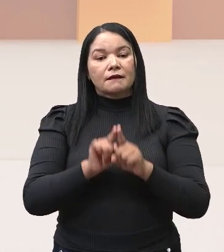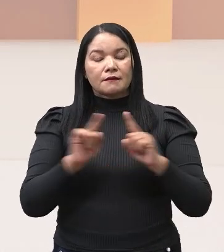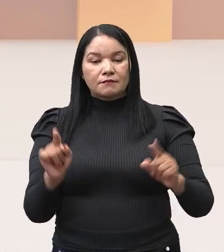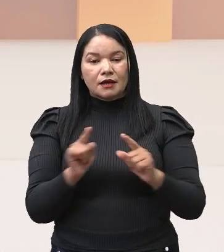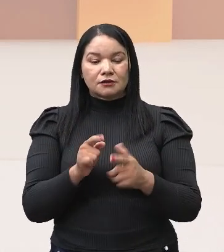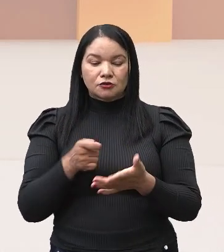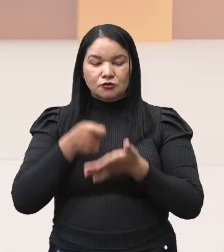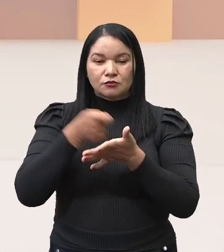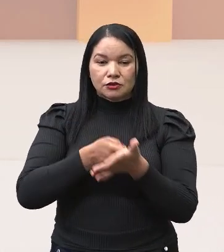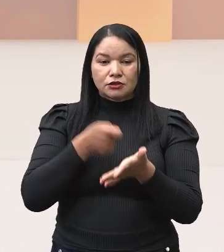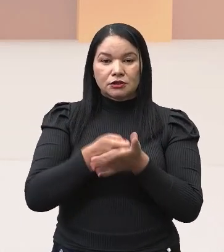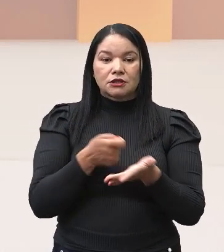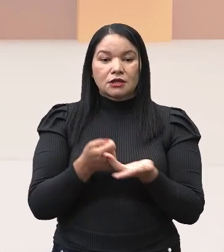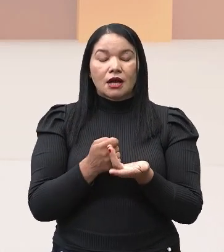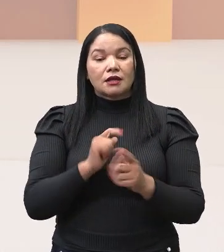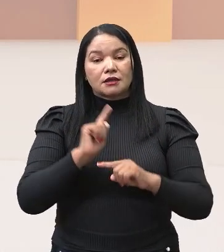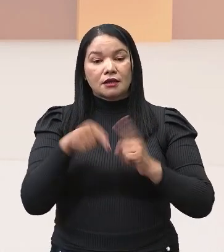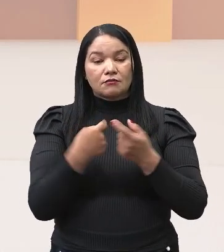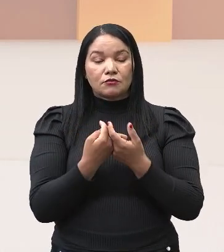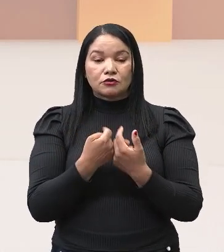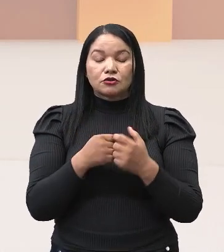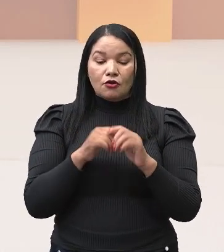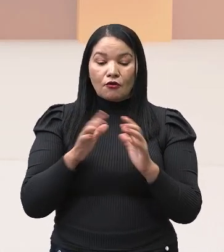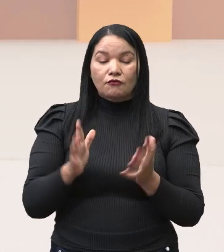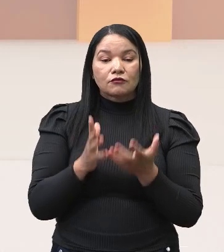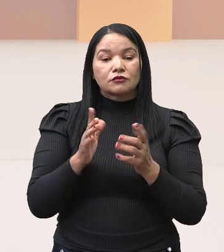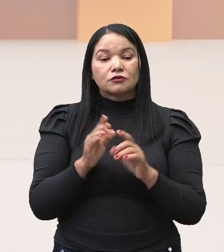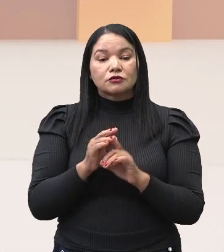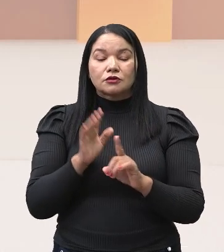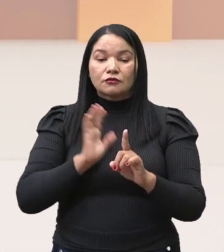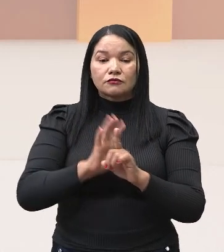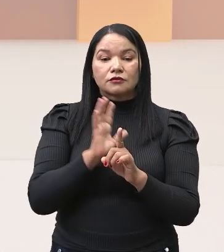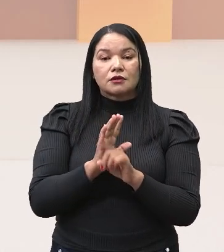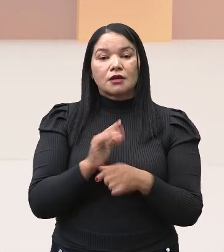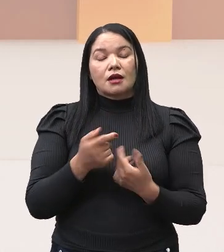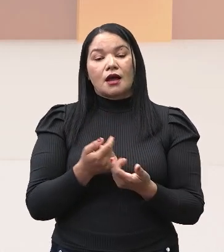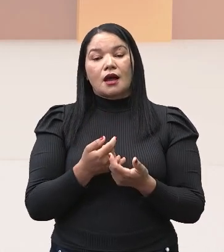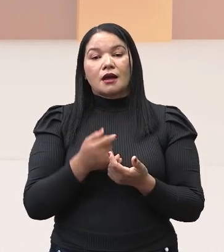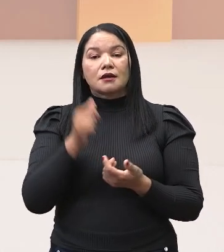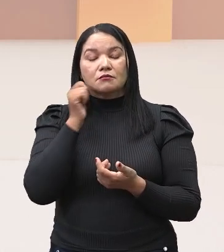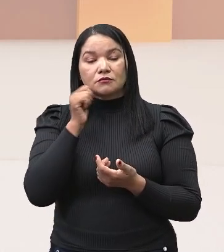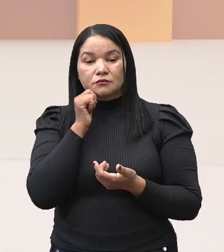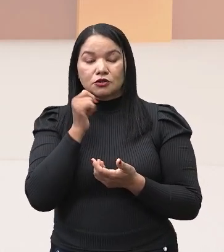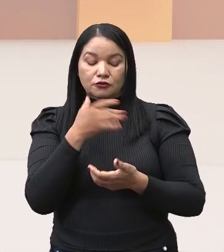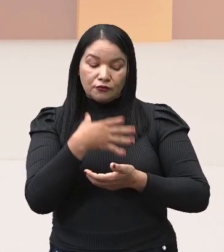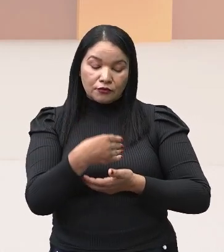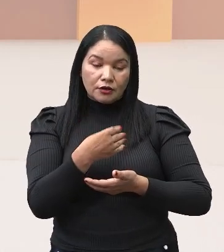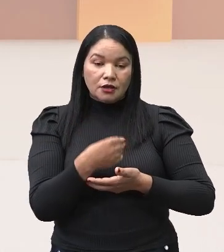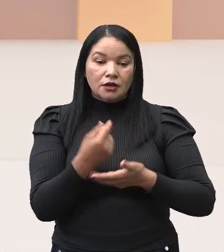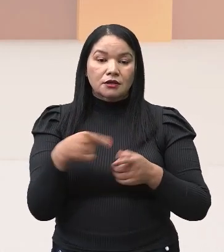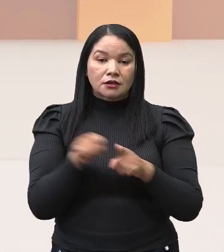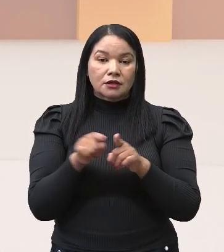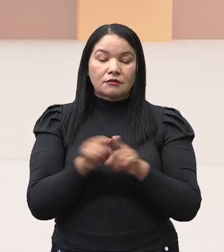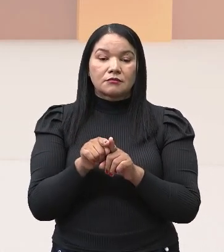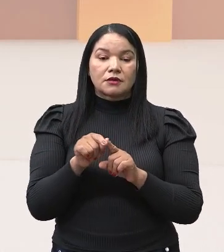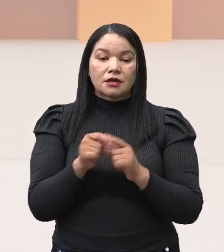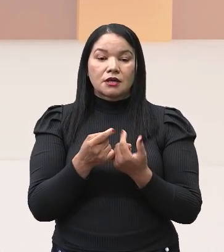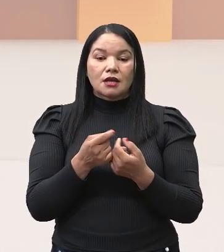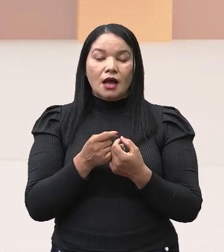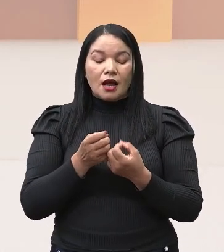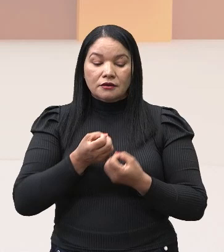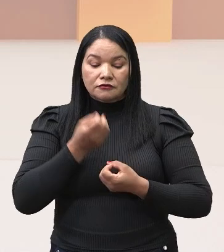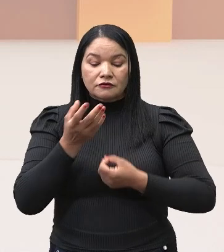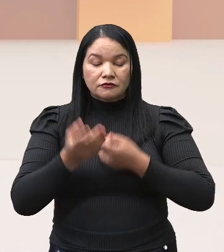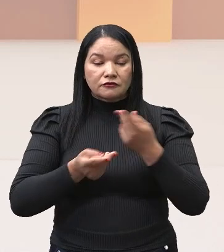Vai haver uma confluência. Então, as amas de leite vão introduzindo esses vocabulários com